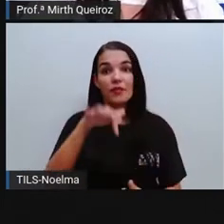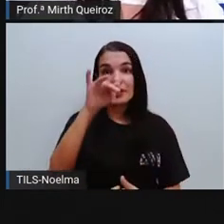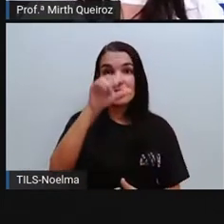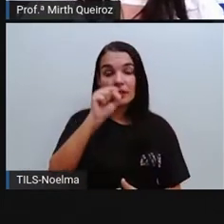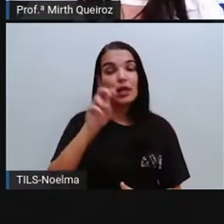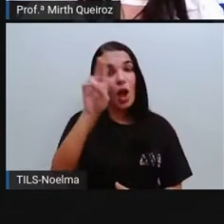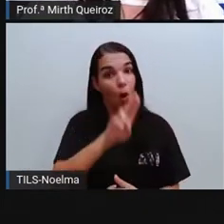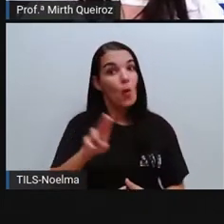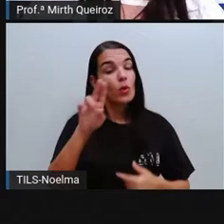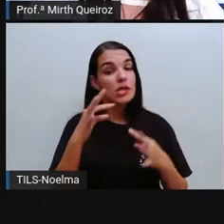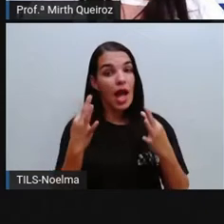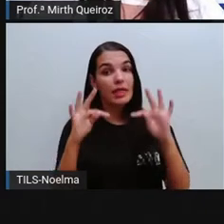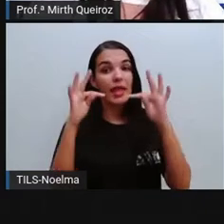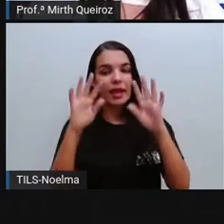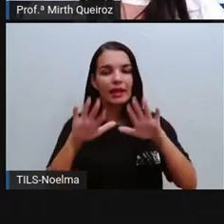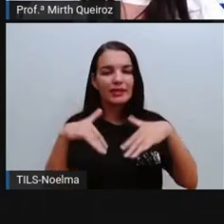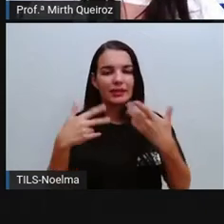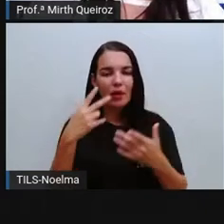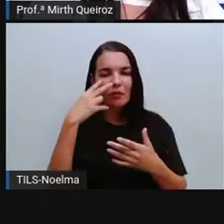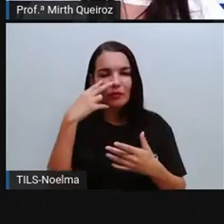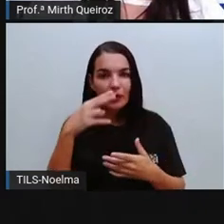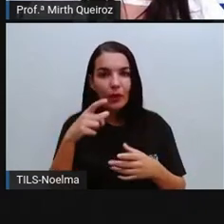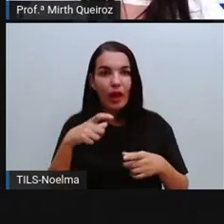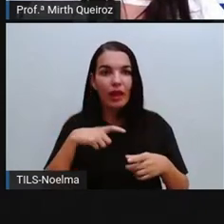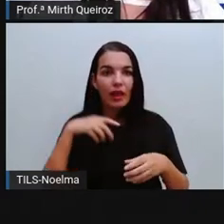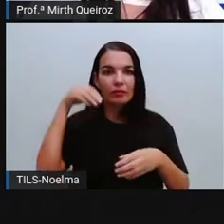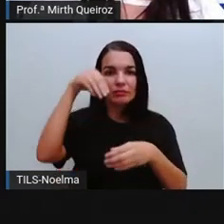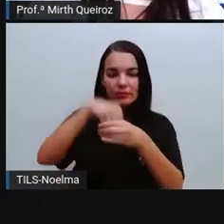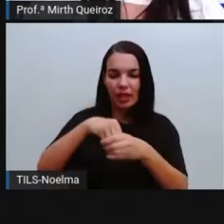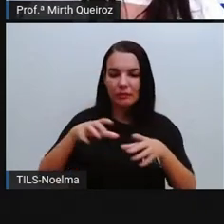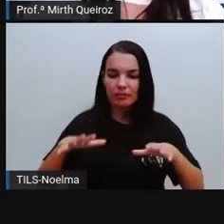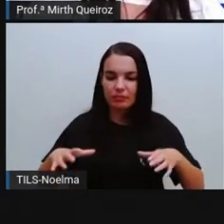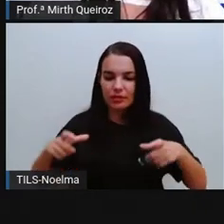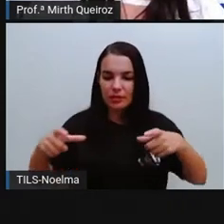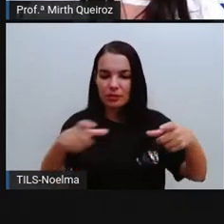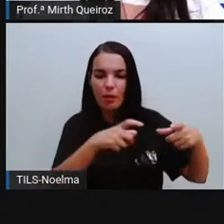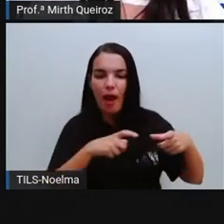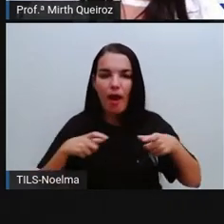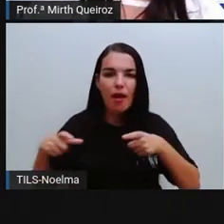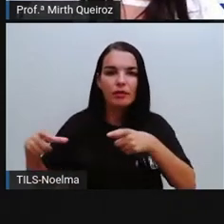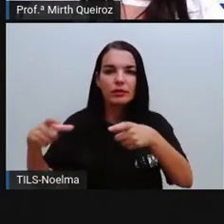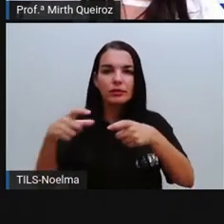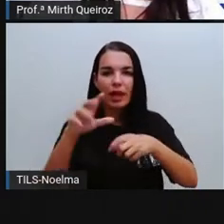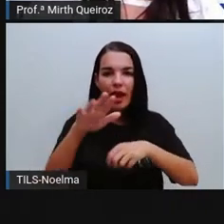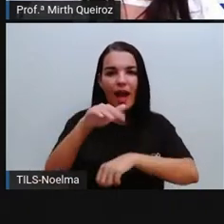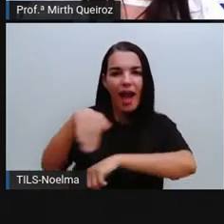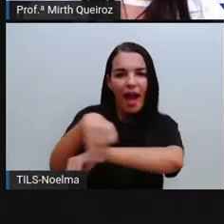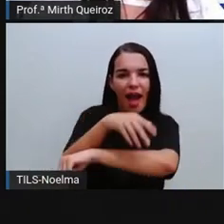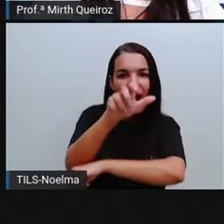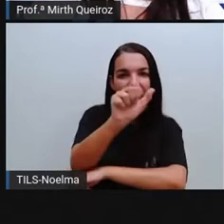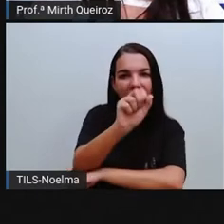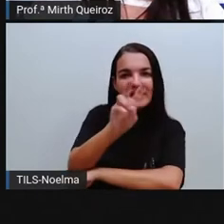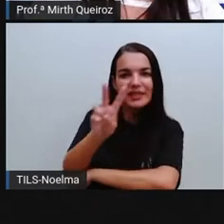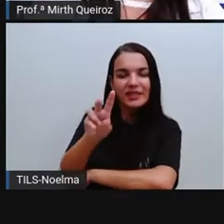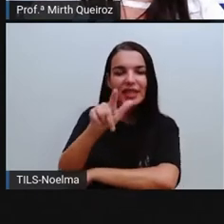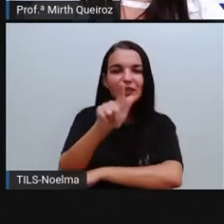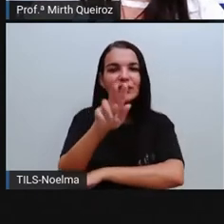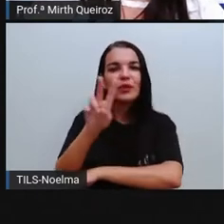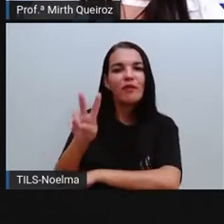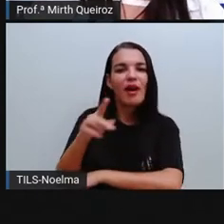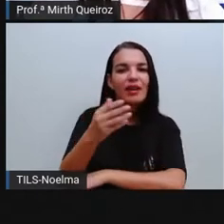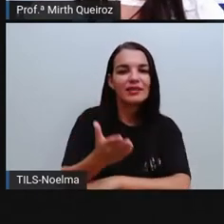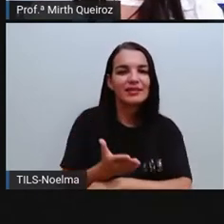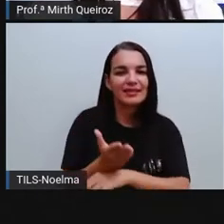Então, dentro desse espaço que vocês devem estar conhecendo aí, que está na Avenida Getúlio Vargas, né? Que